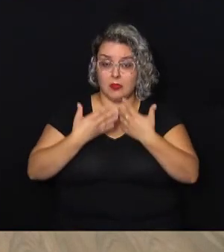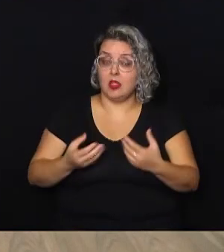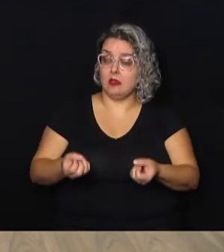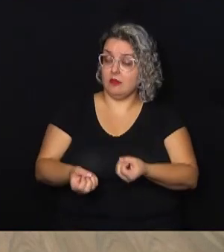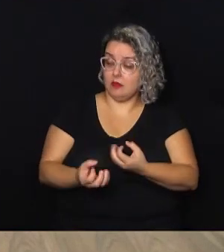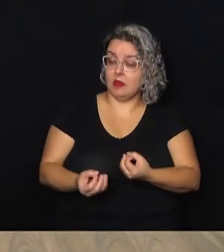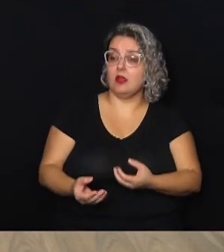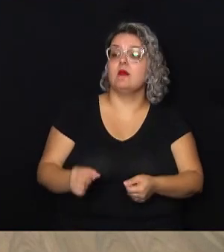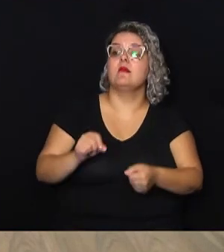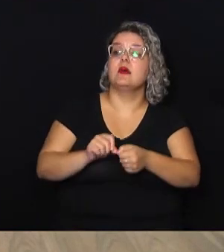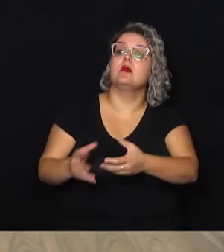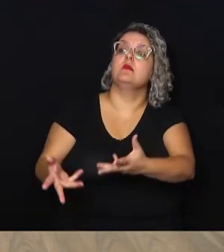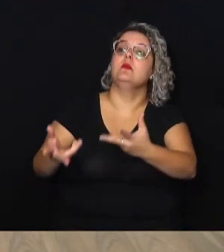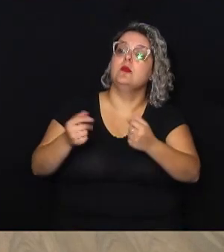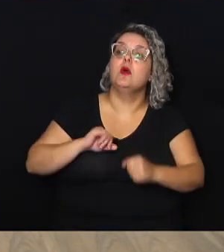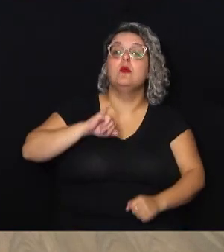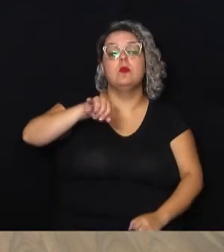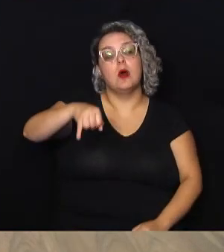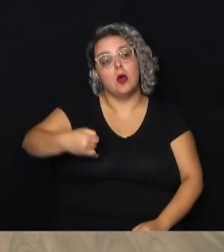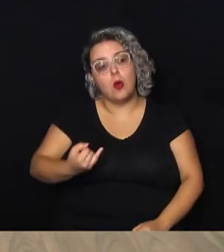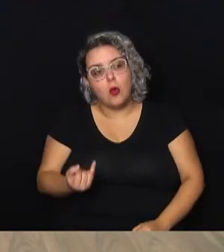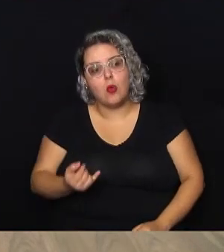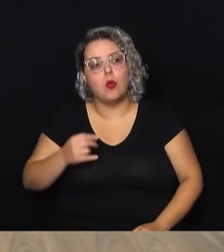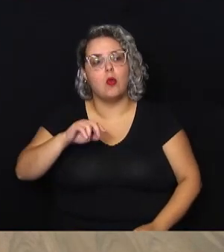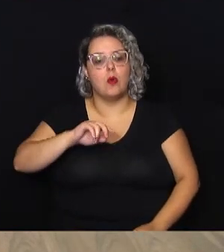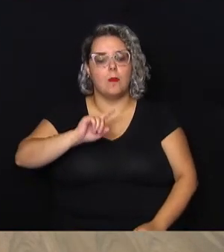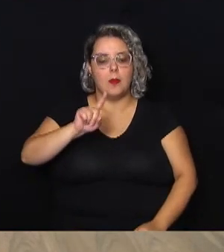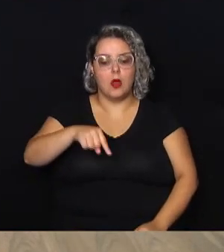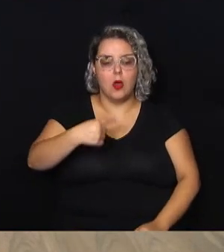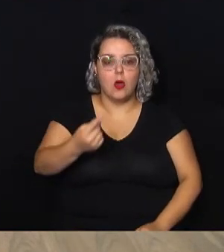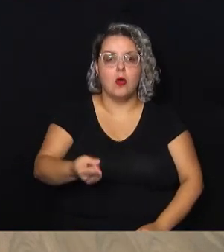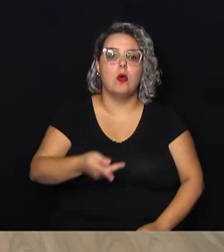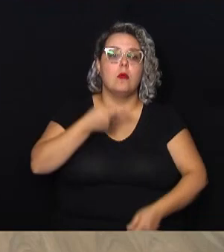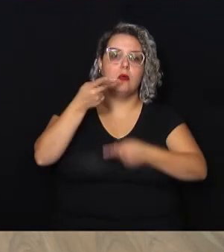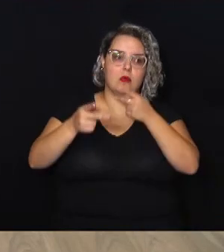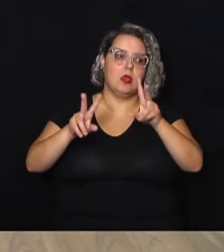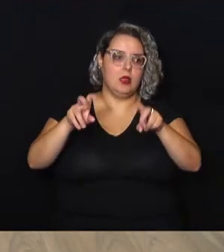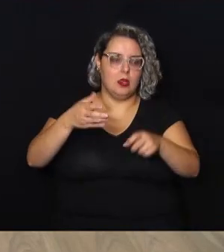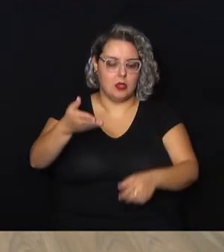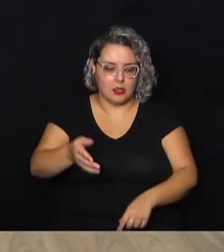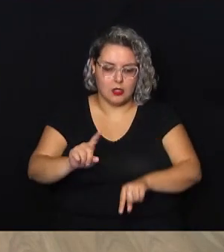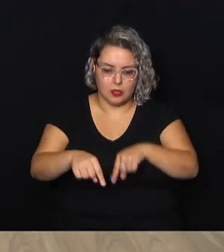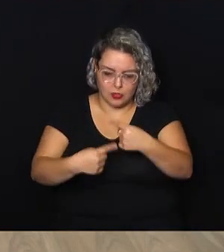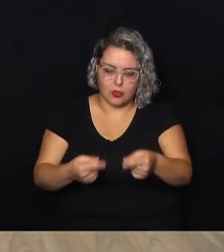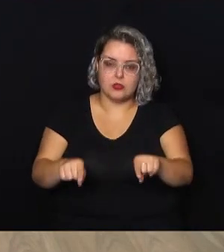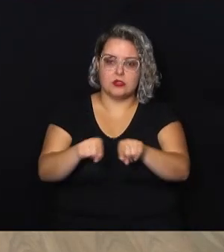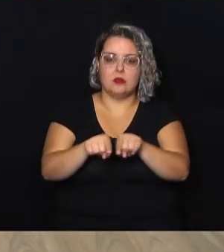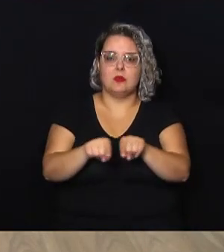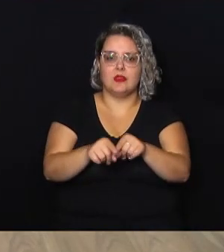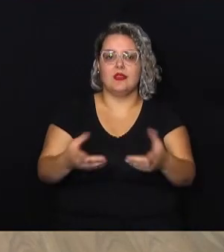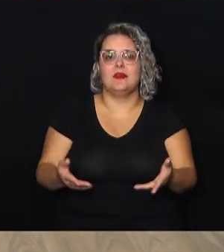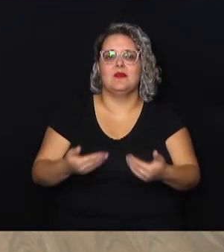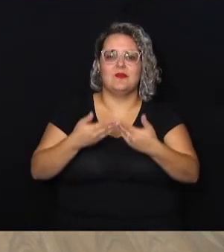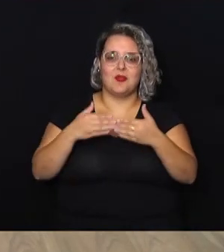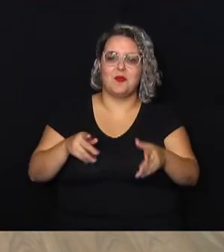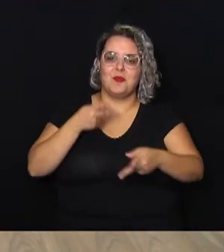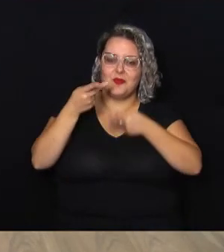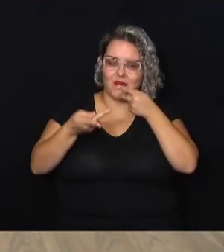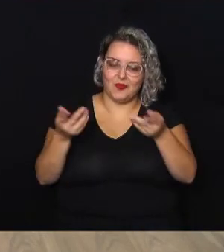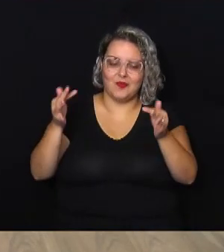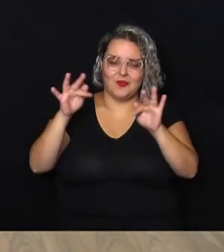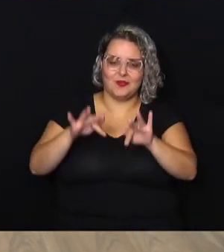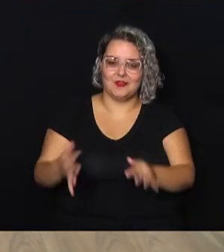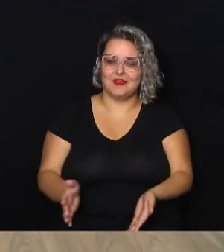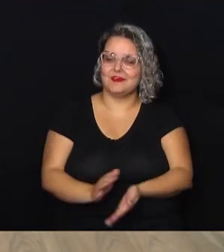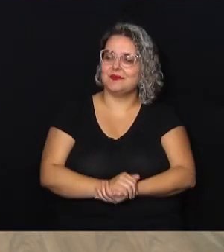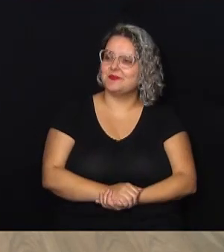convite aqui para uma próxima oportunidade para você retornar para falar sobre esse e outros assuntos também, e fica aberto aí para suas